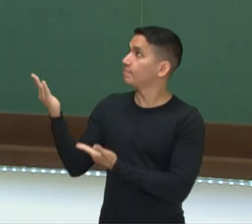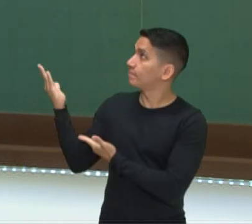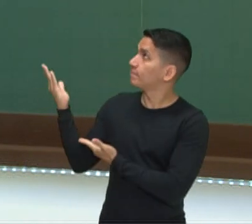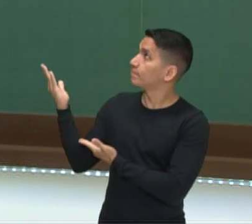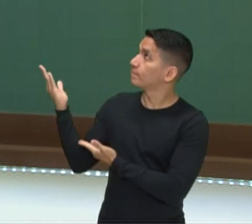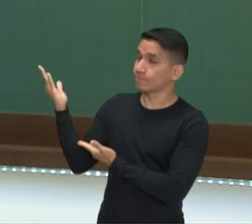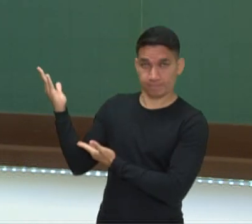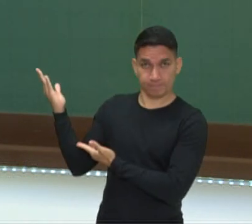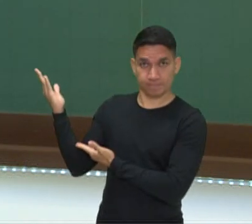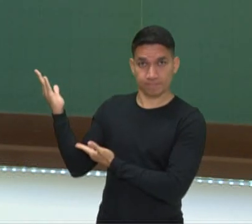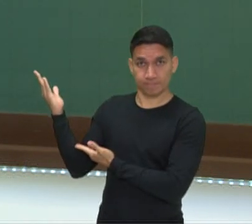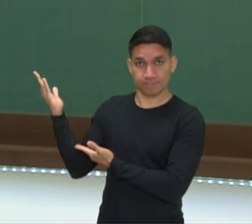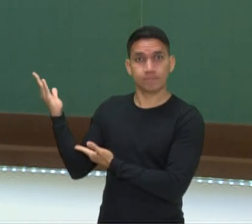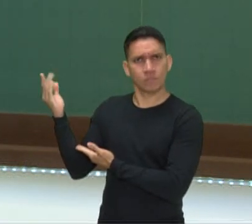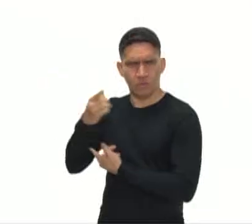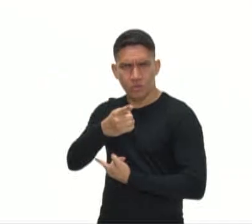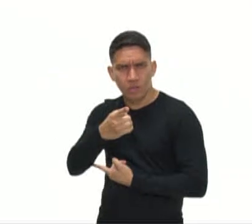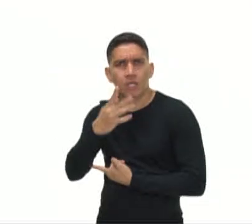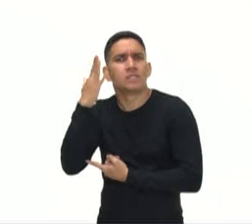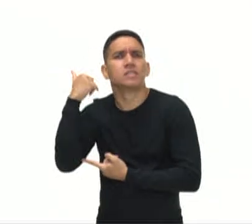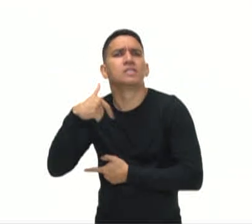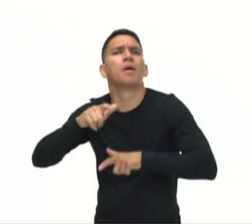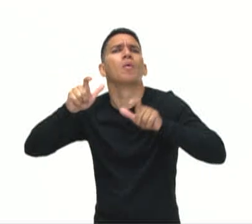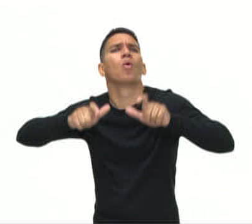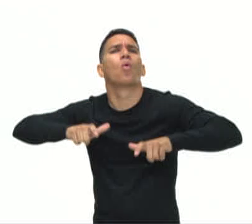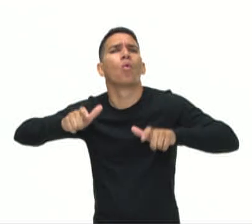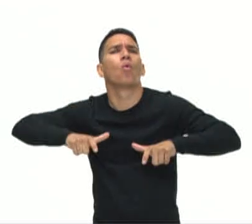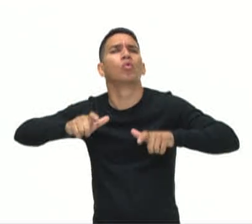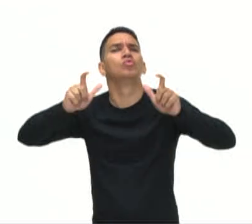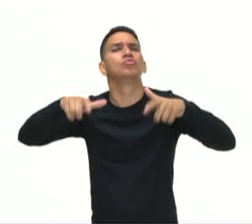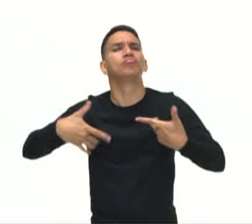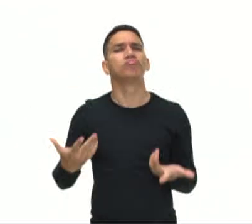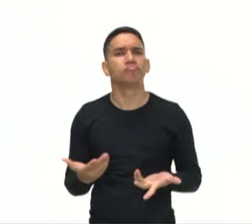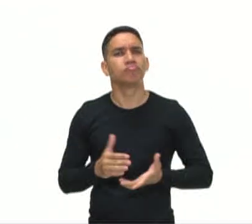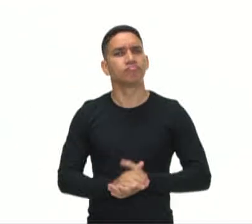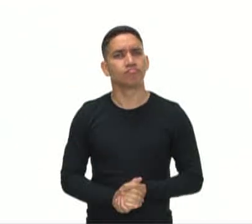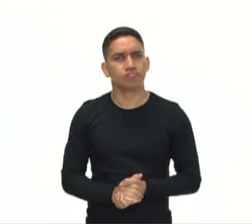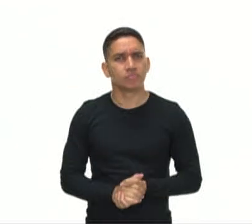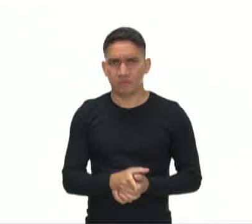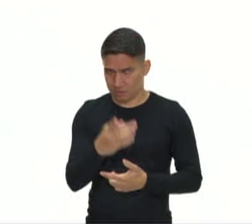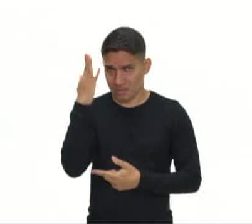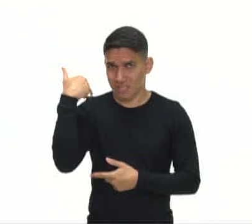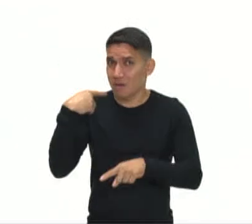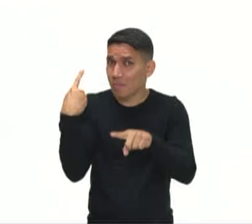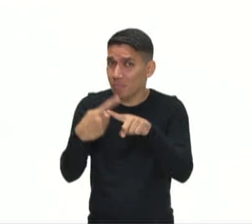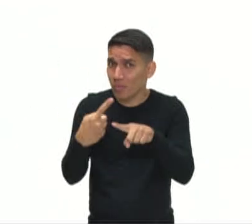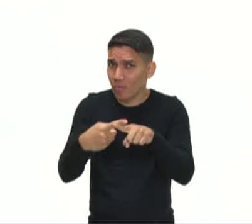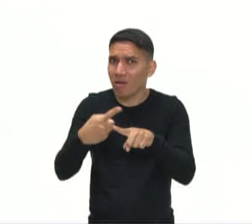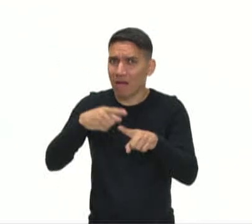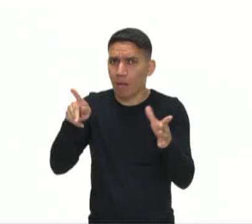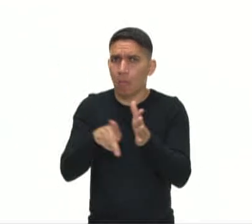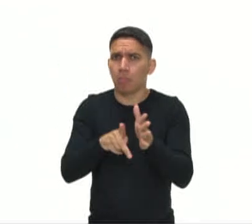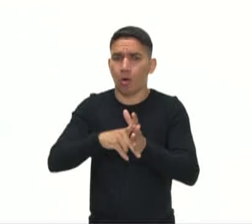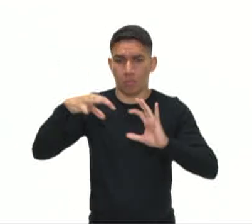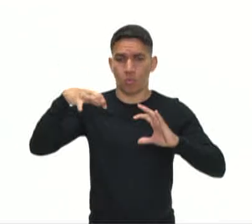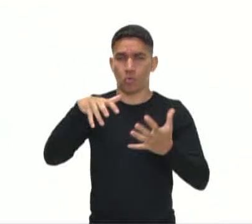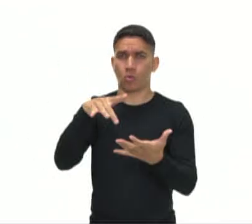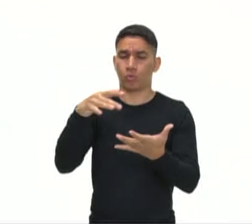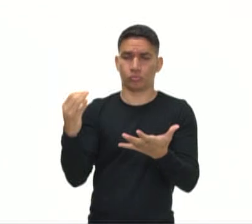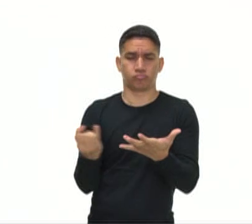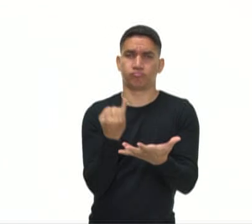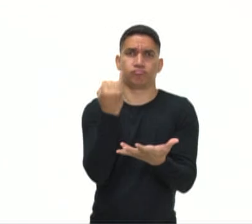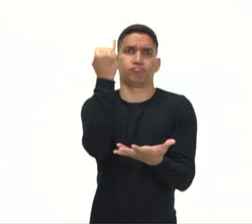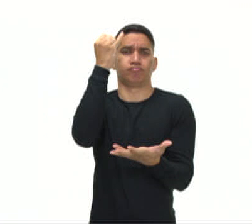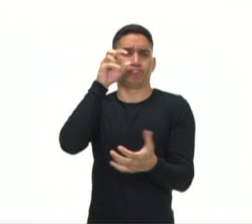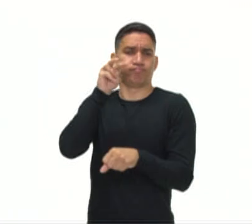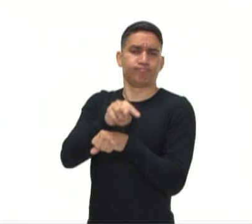Versalhes? Você sabe onde se localiza? Você sabe por que ele é considerado patrimônio mundial?